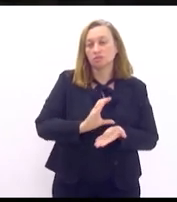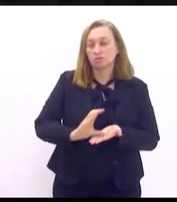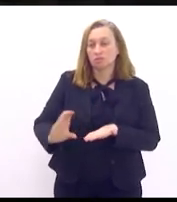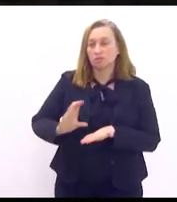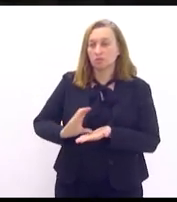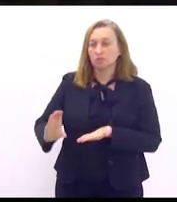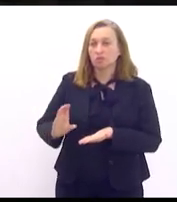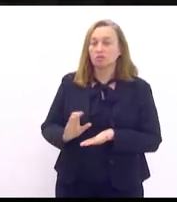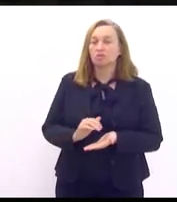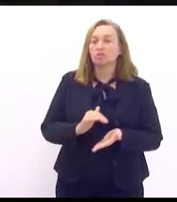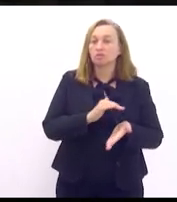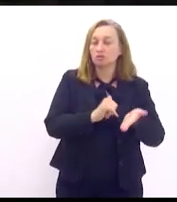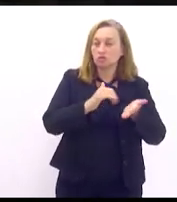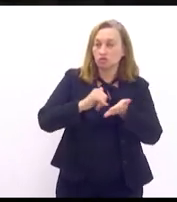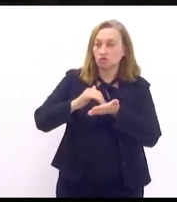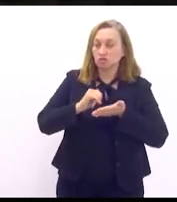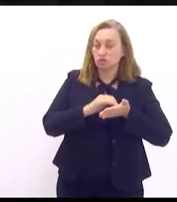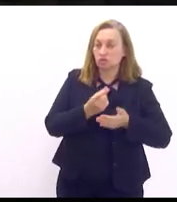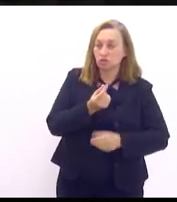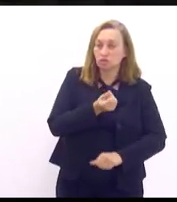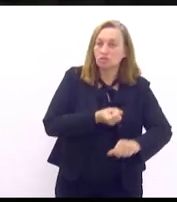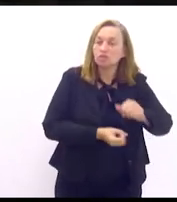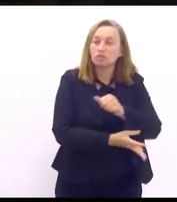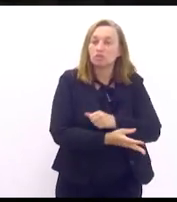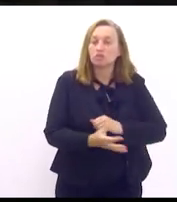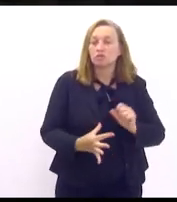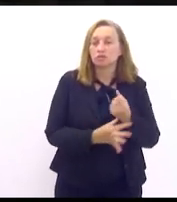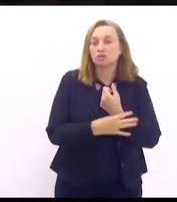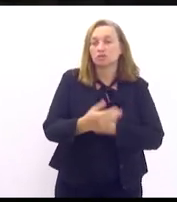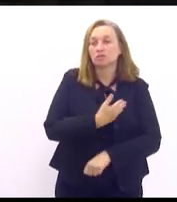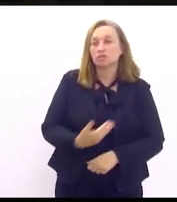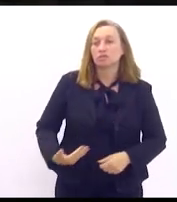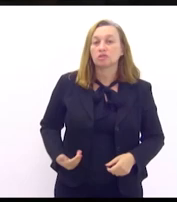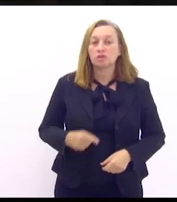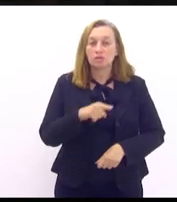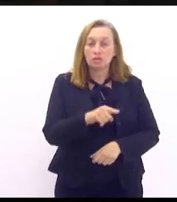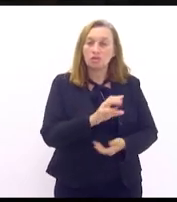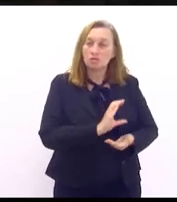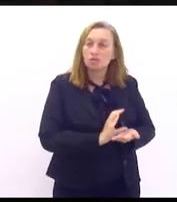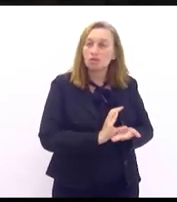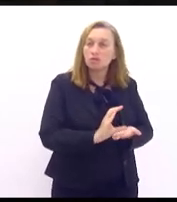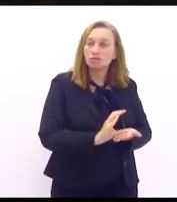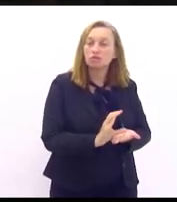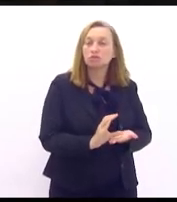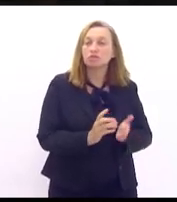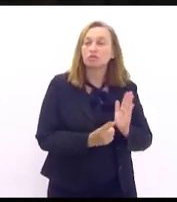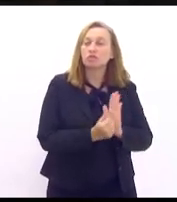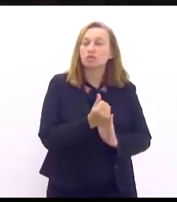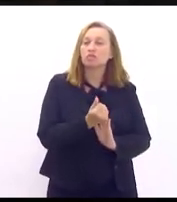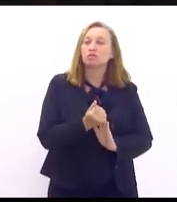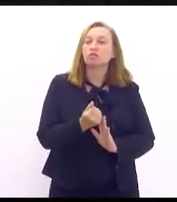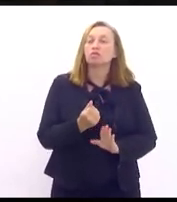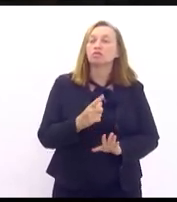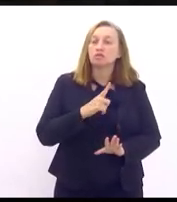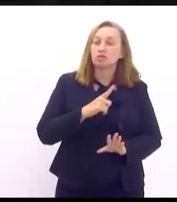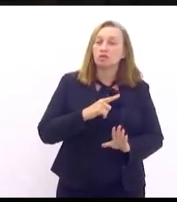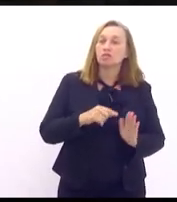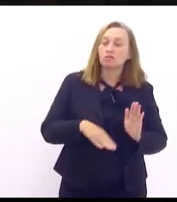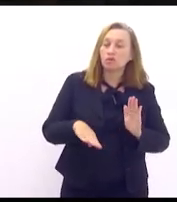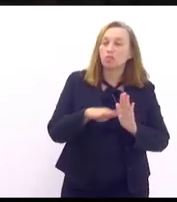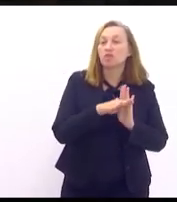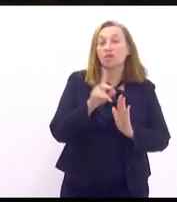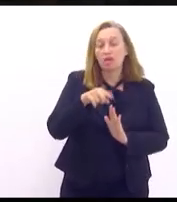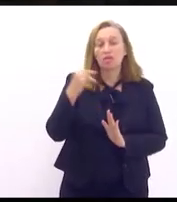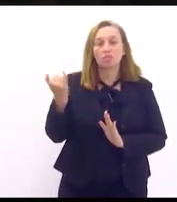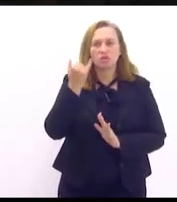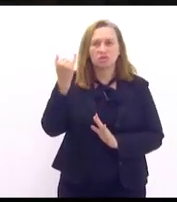de desmonte dos fundos, até mesmo da segurança pública, nesse orçamento, a segurança pública teve um aumento, e a gente sabe que é importante.